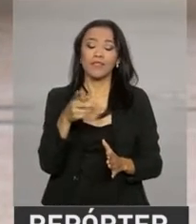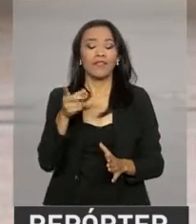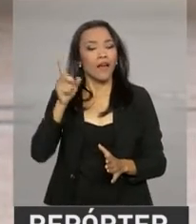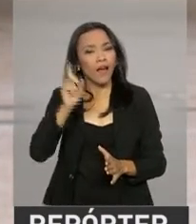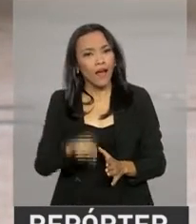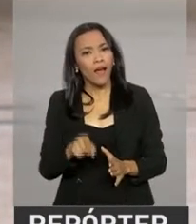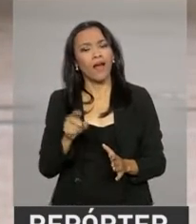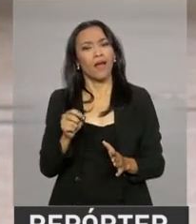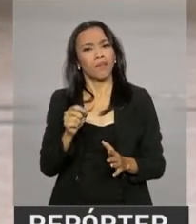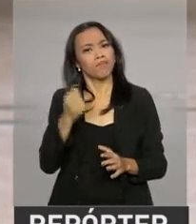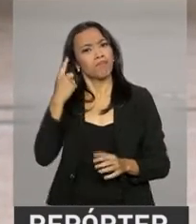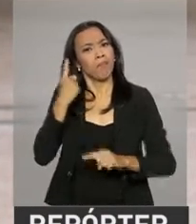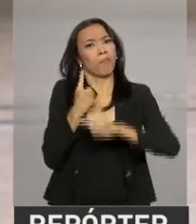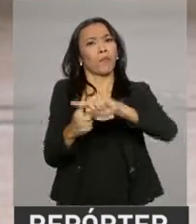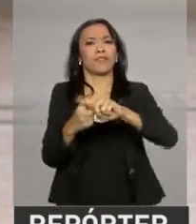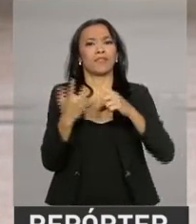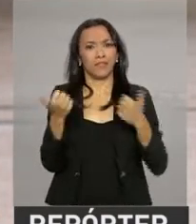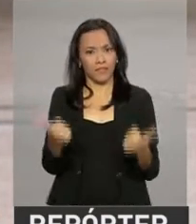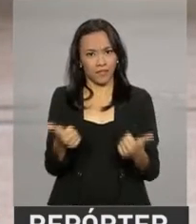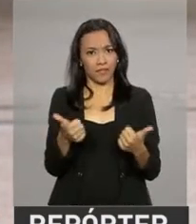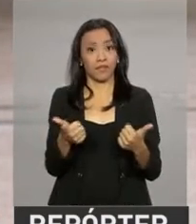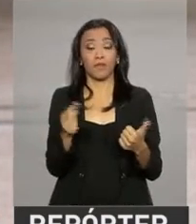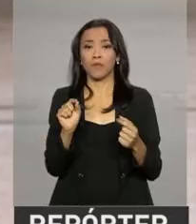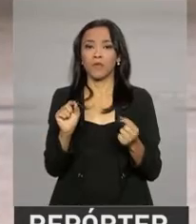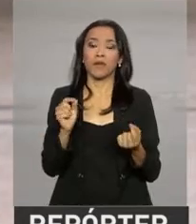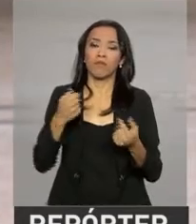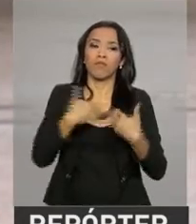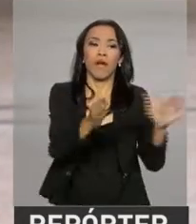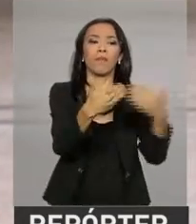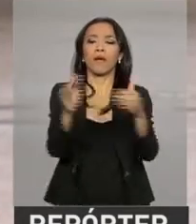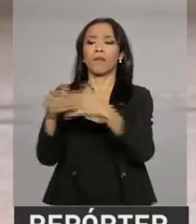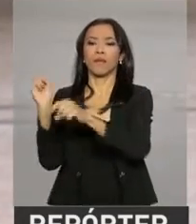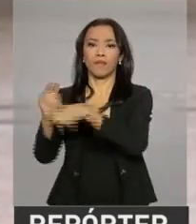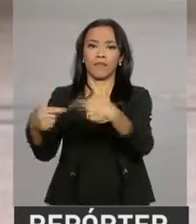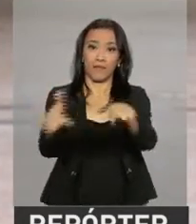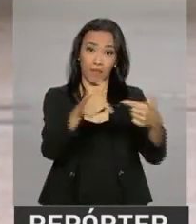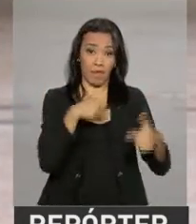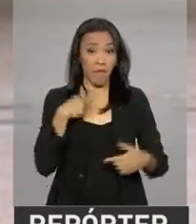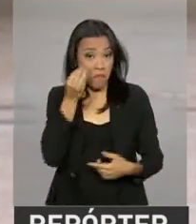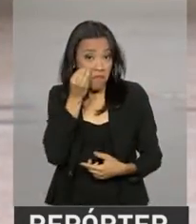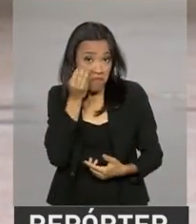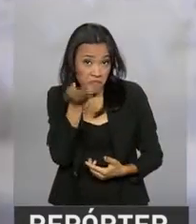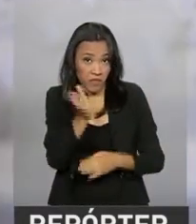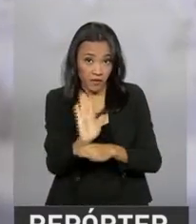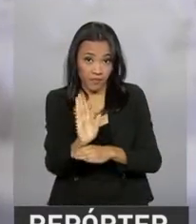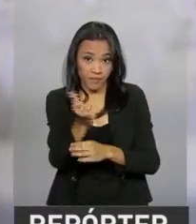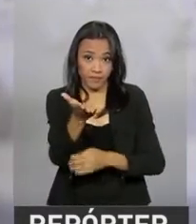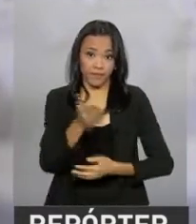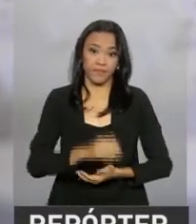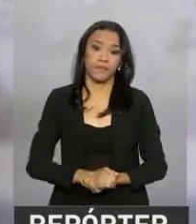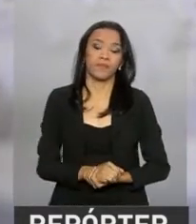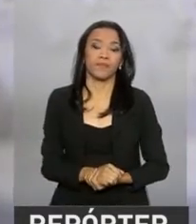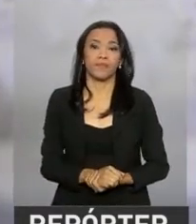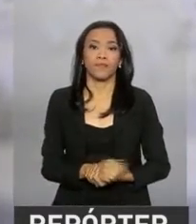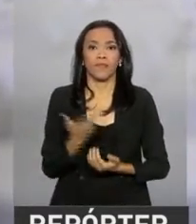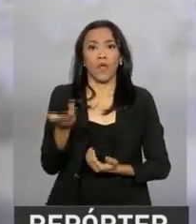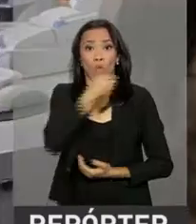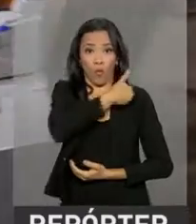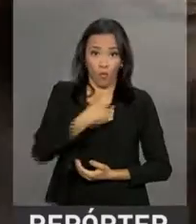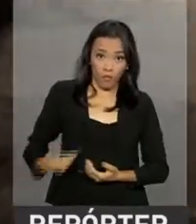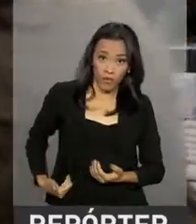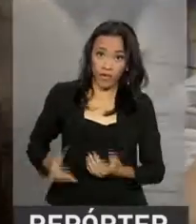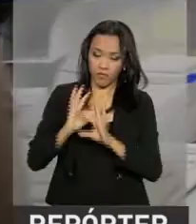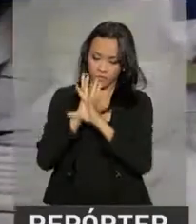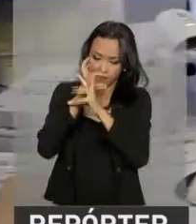ter um impacto positivo na geração de empregos. Vamos ver na reportagem. O governo